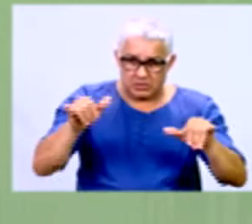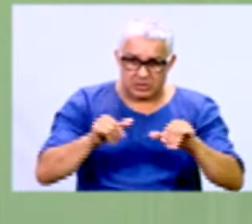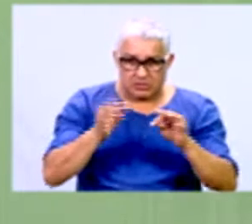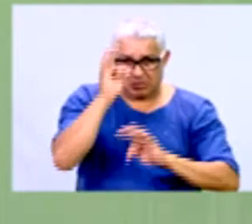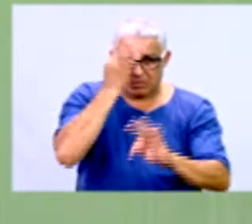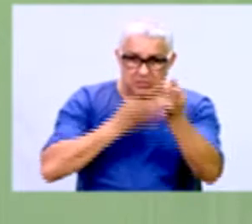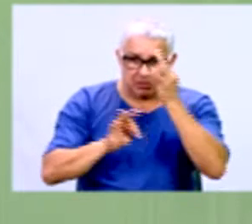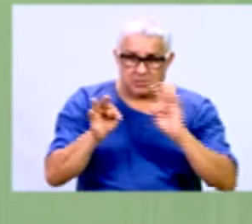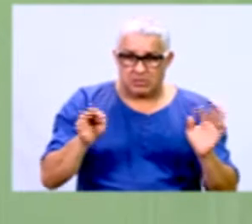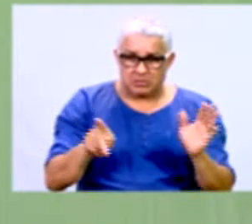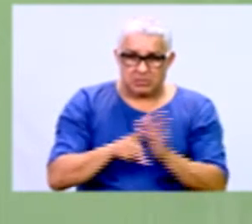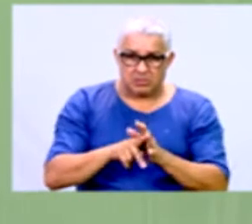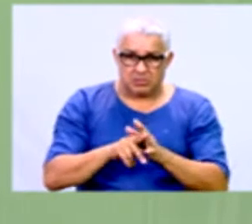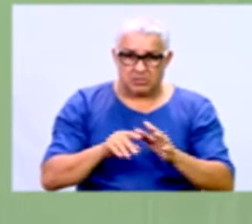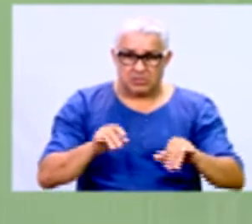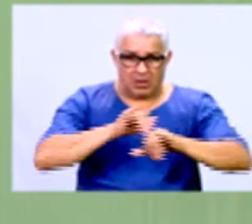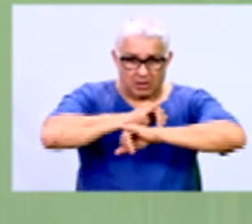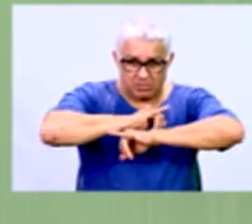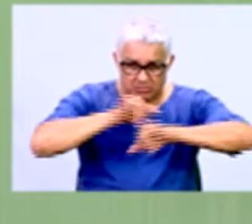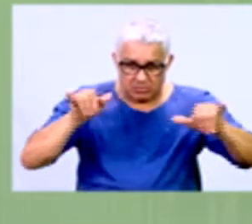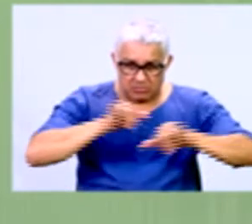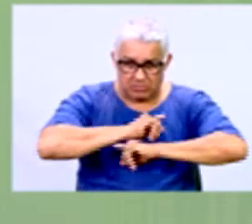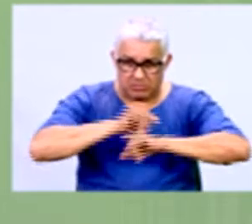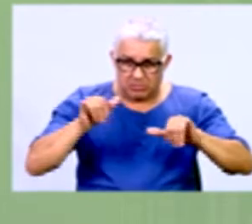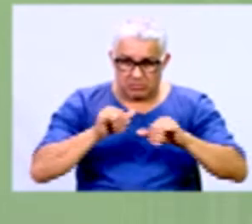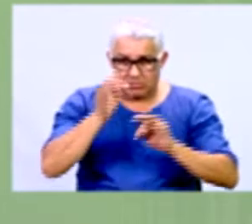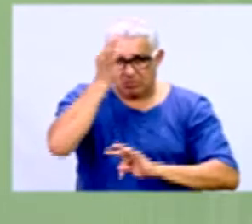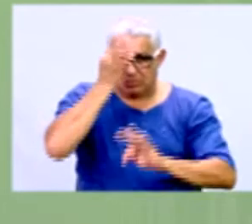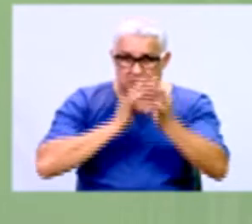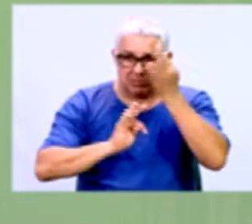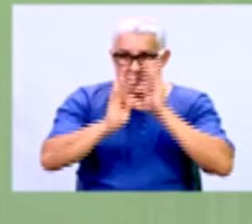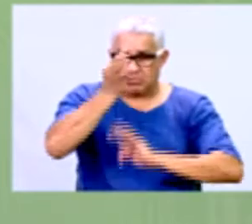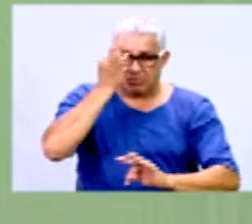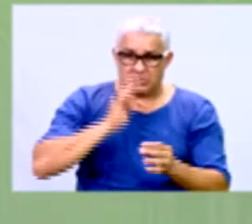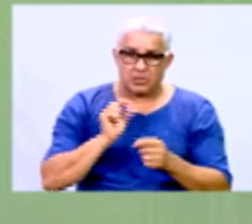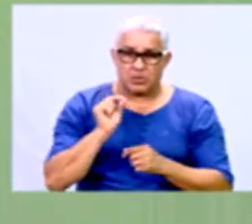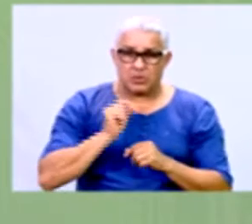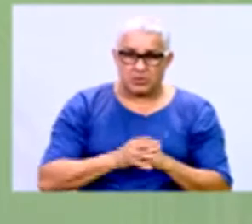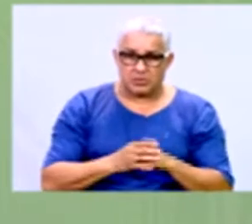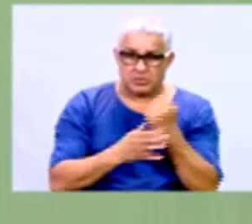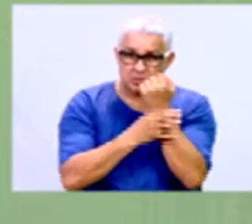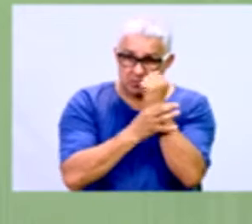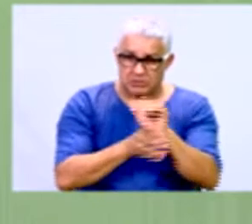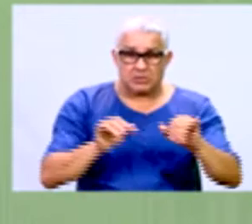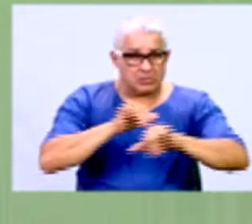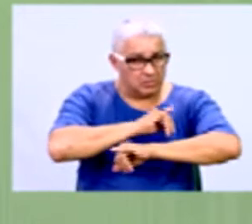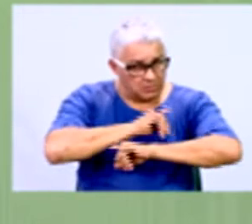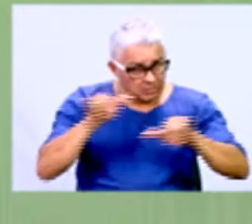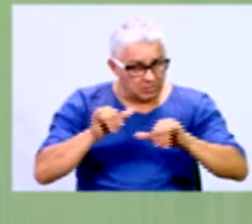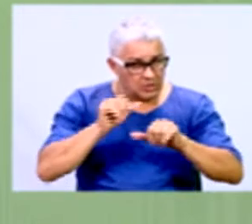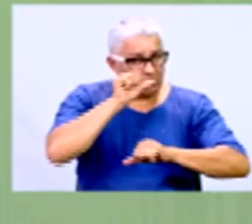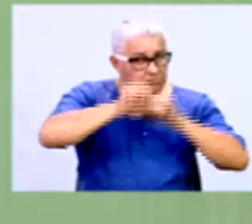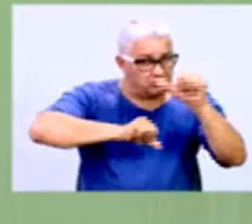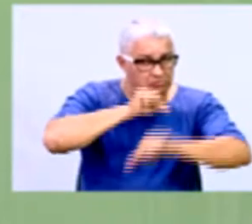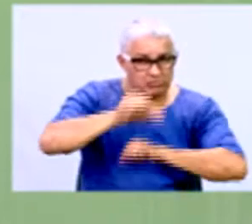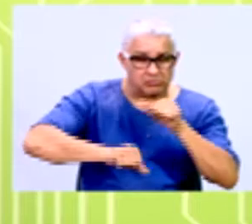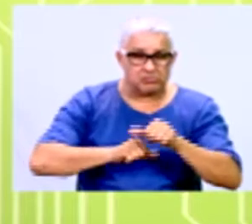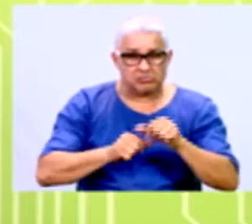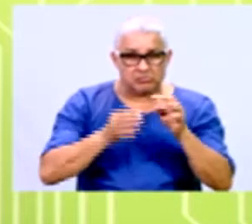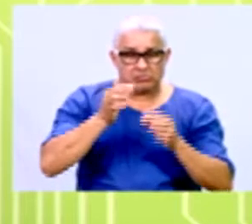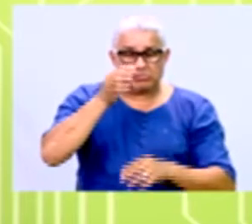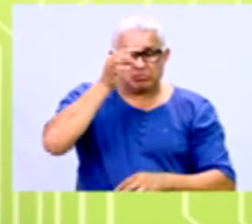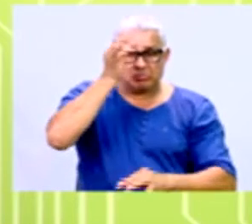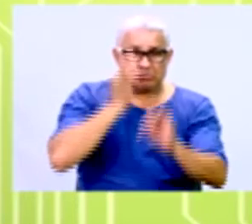da informação, né? E a tecnologia da informação nada mais é do que a segurança da informação transformada, né? A parte da